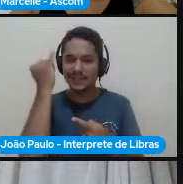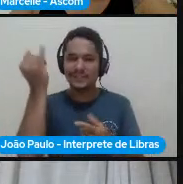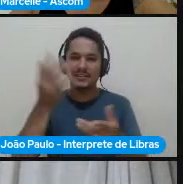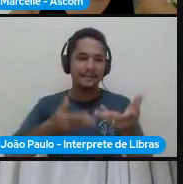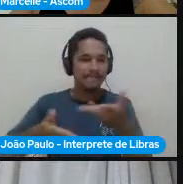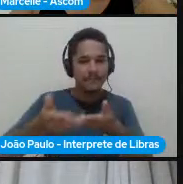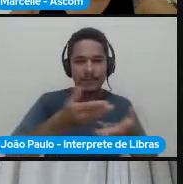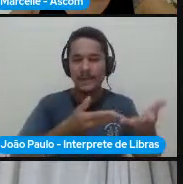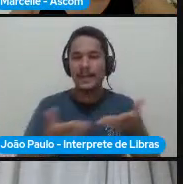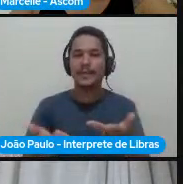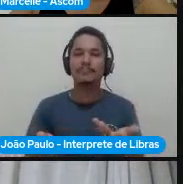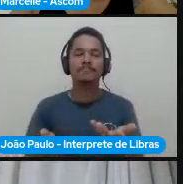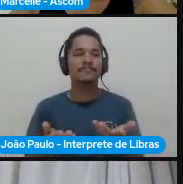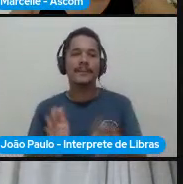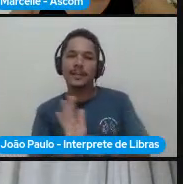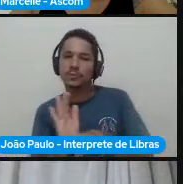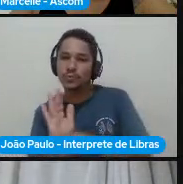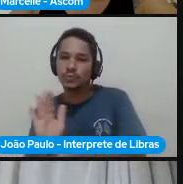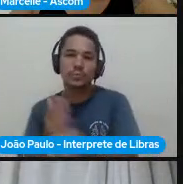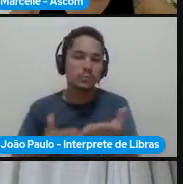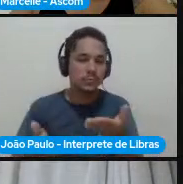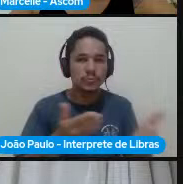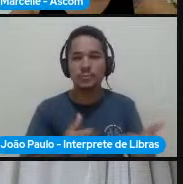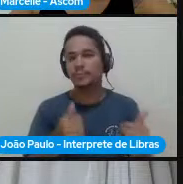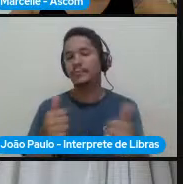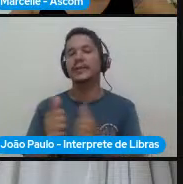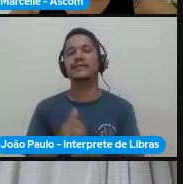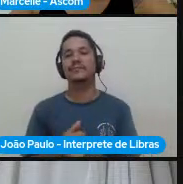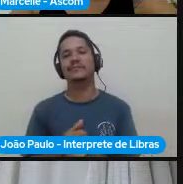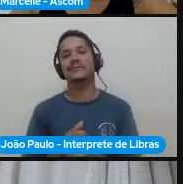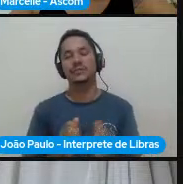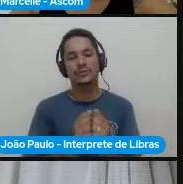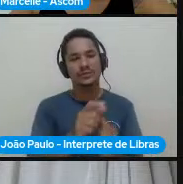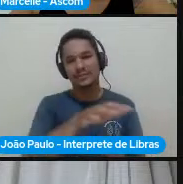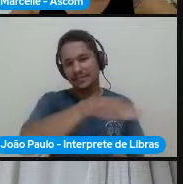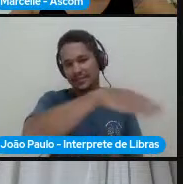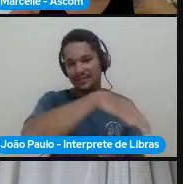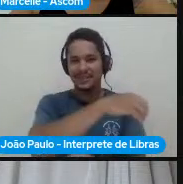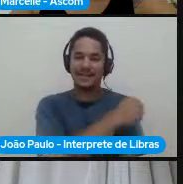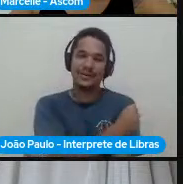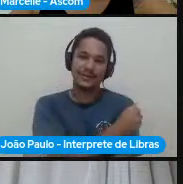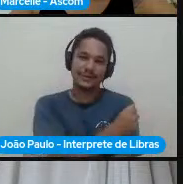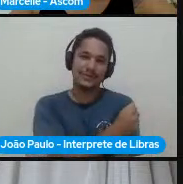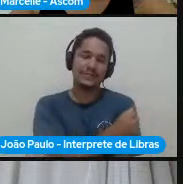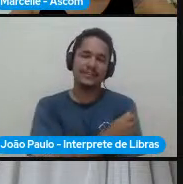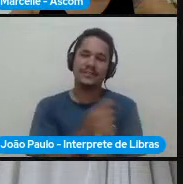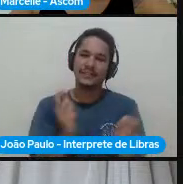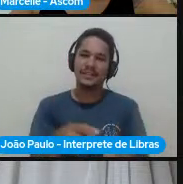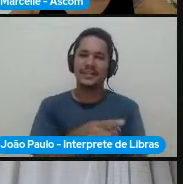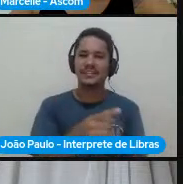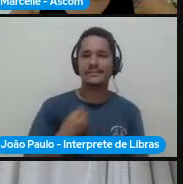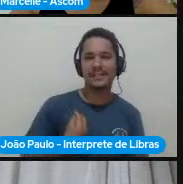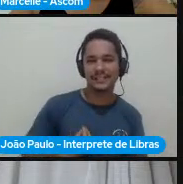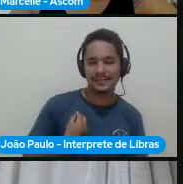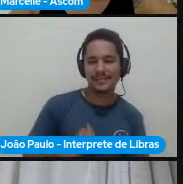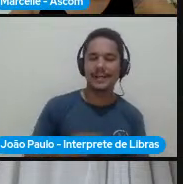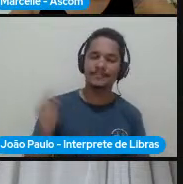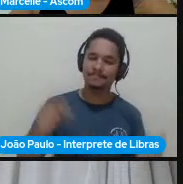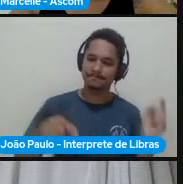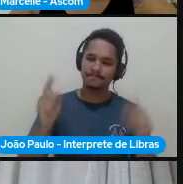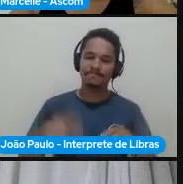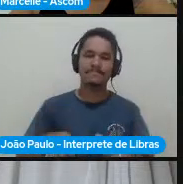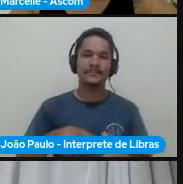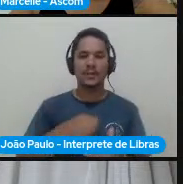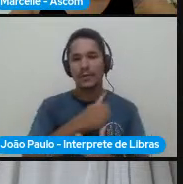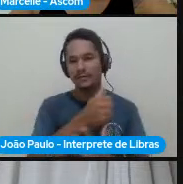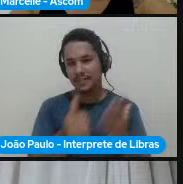de vocês, a mediação de vocês, junto aos nossos estudantes, para que eles possam participar e ter essa qualificação e